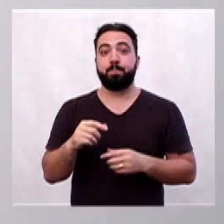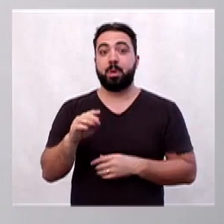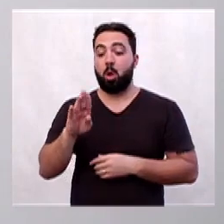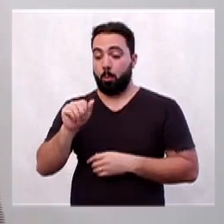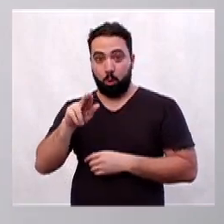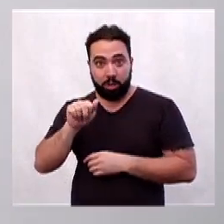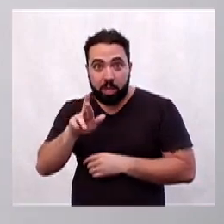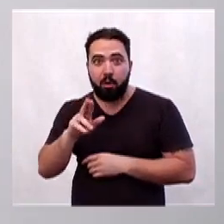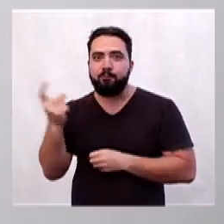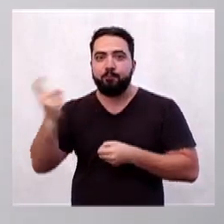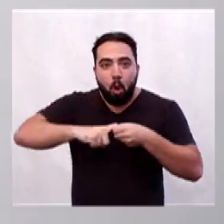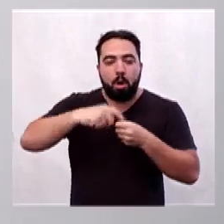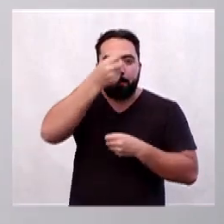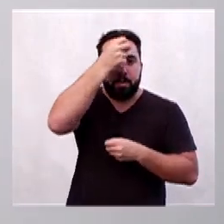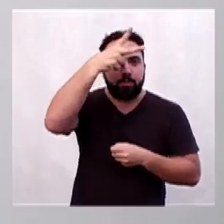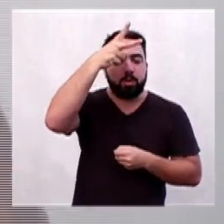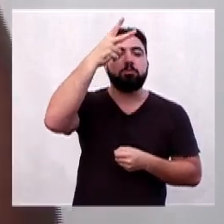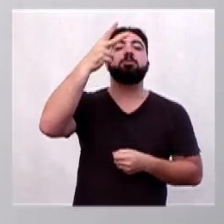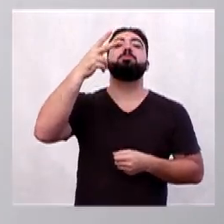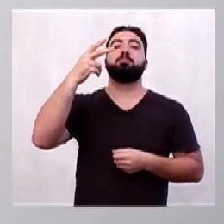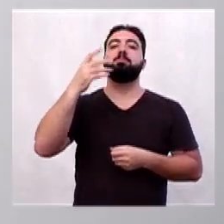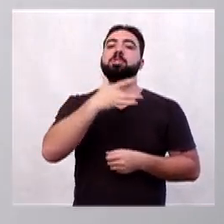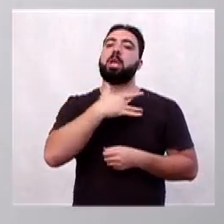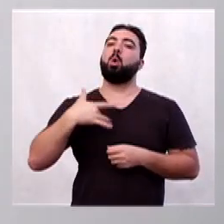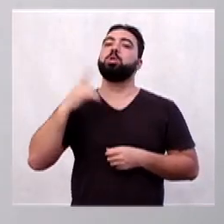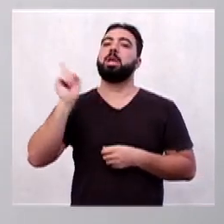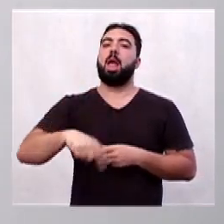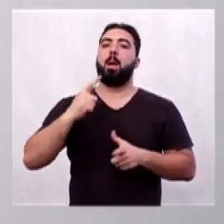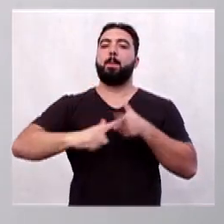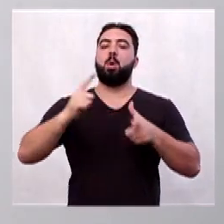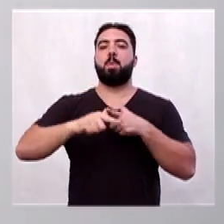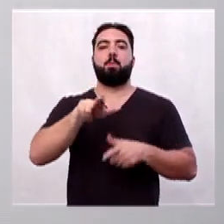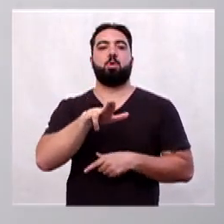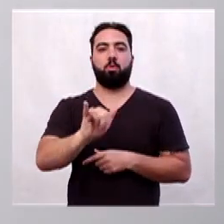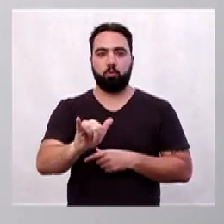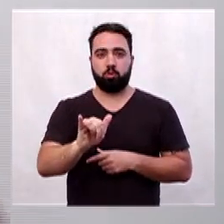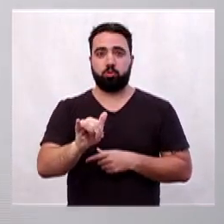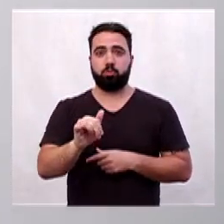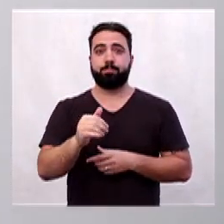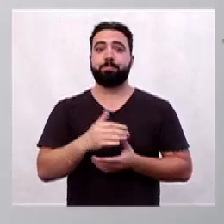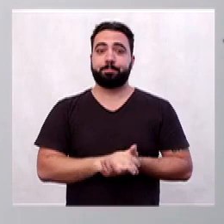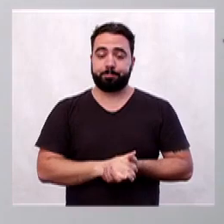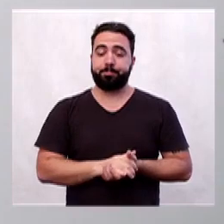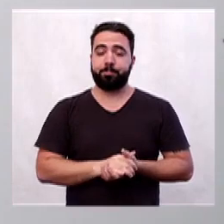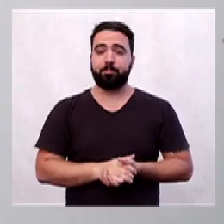Quando Burnier retornou à prefeitura, a saúde era o grande problema de Nova Iguaçu.